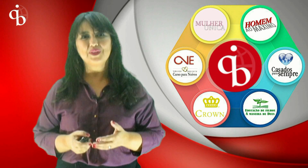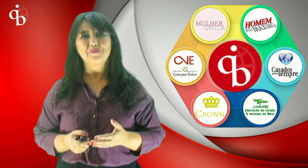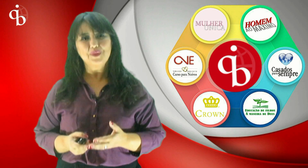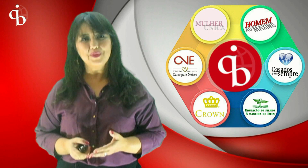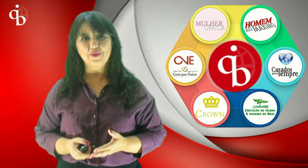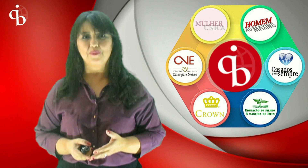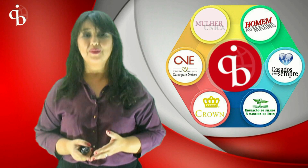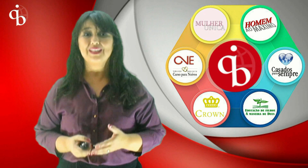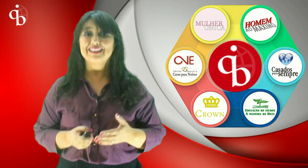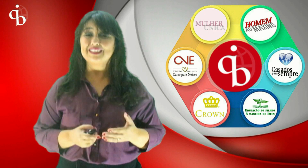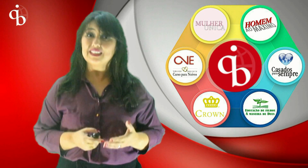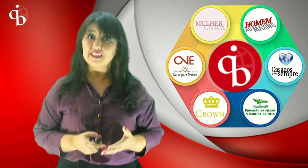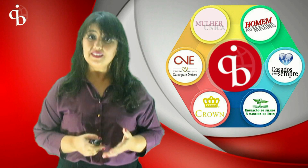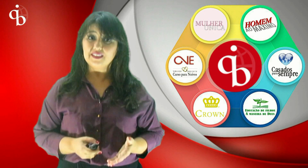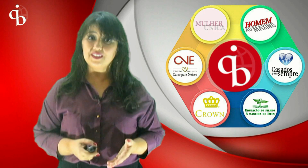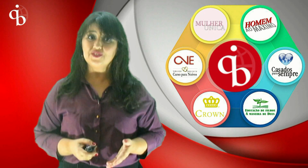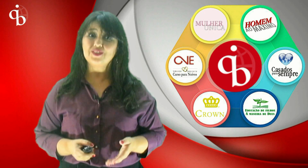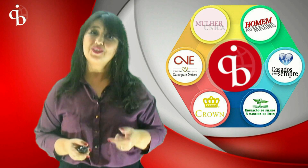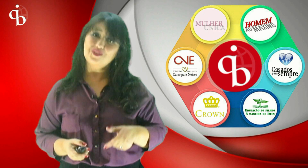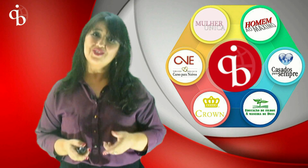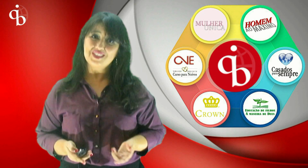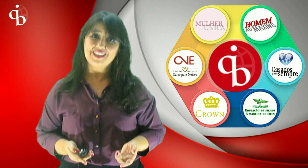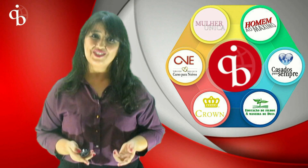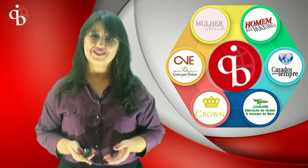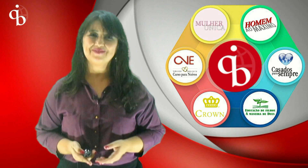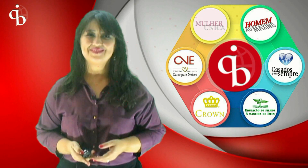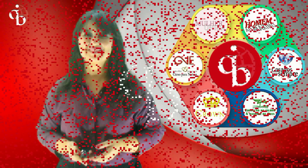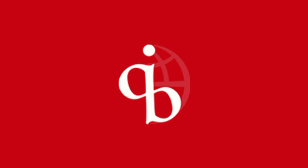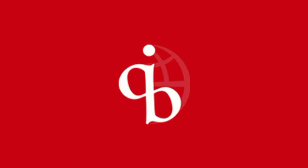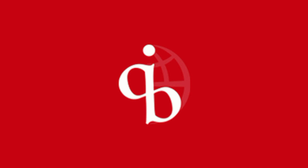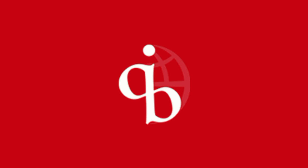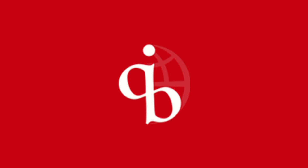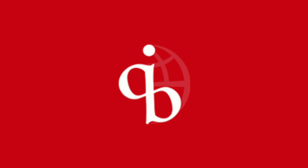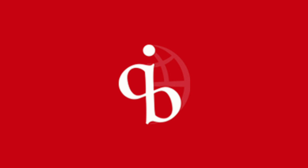Informações no balcão PIB Copa, na Secretaria da Igreja e no nosso site.